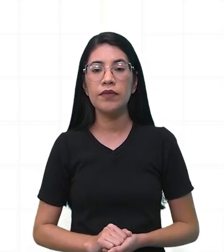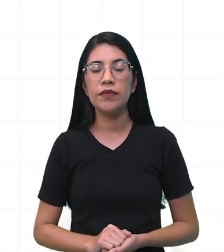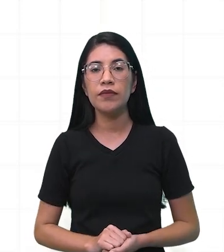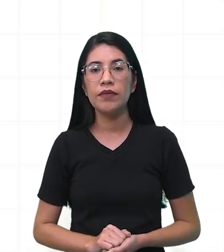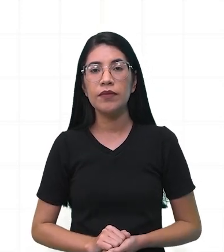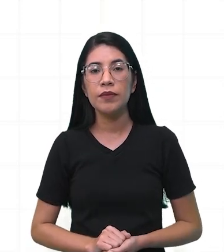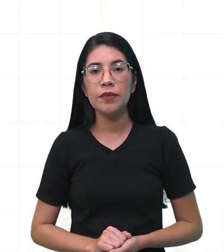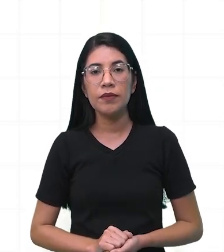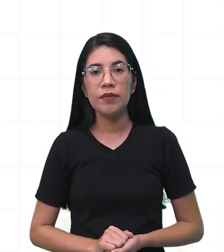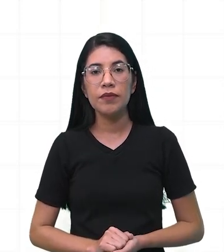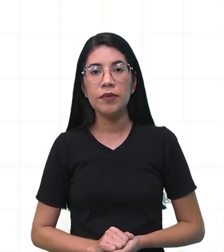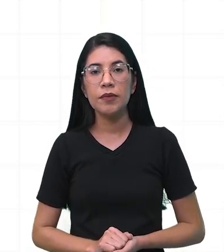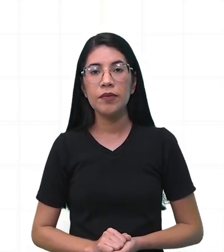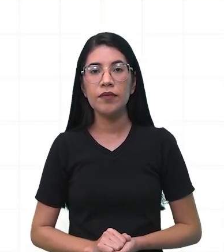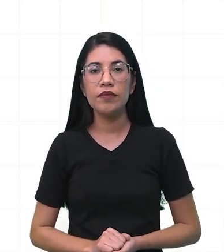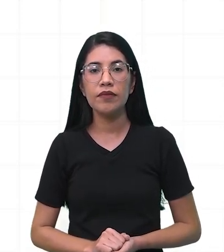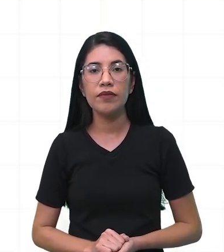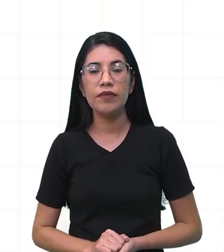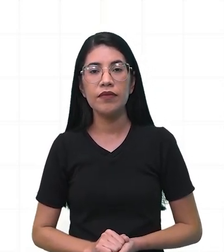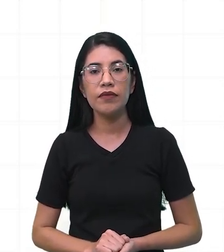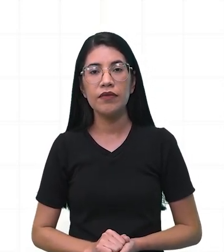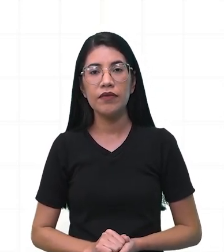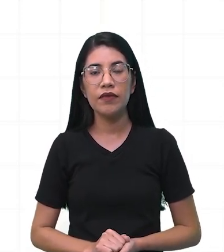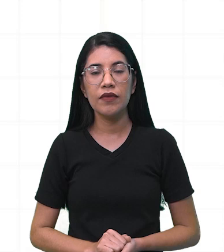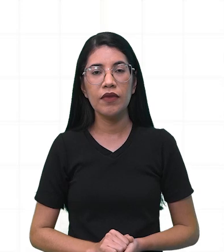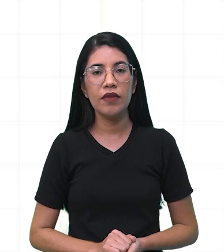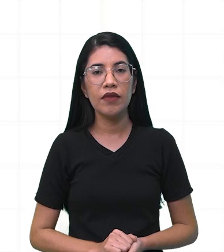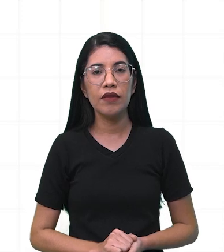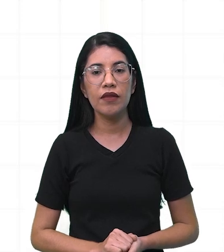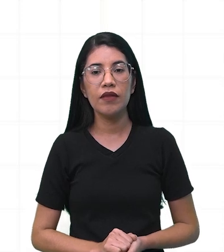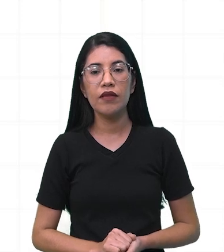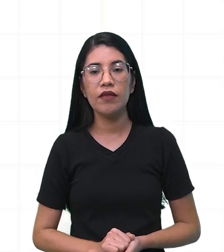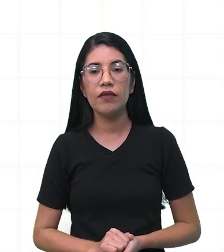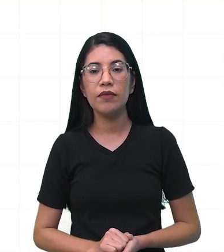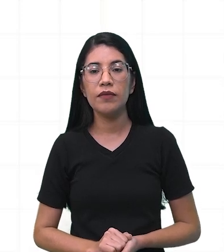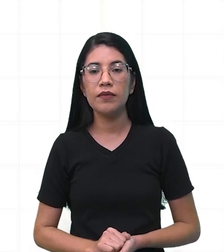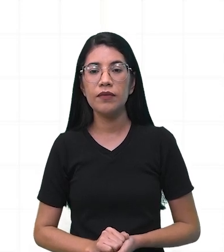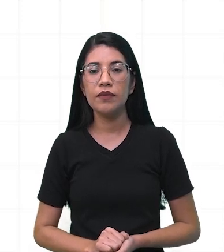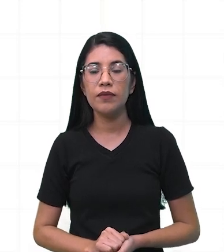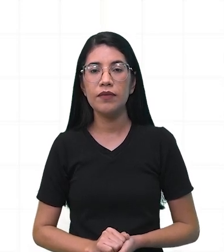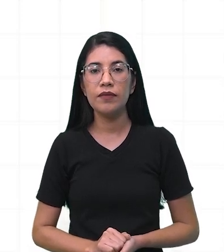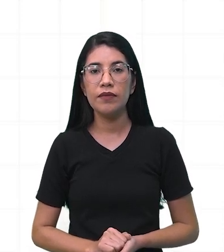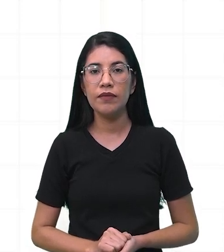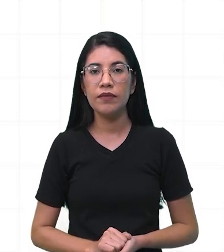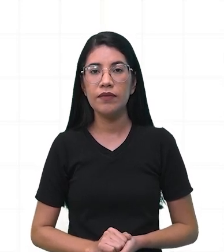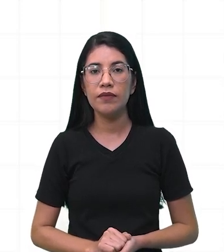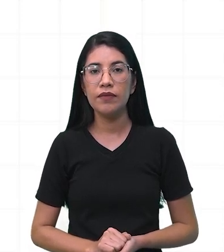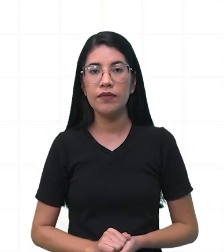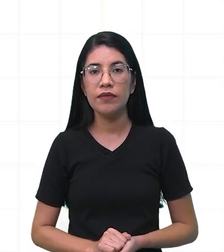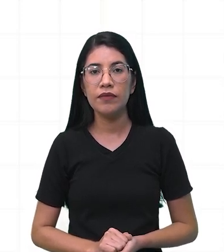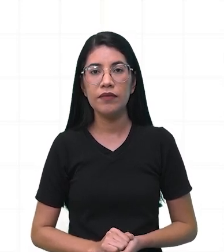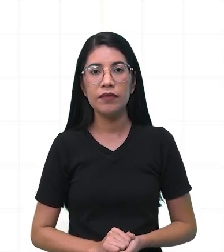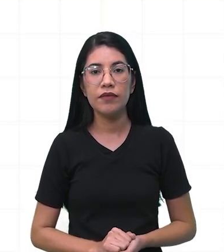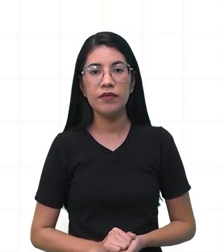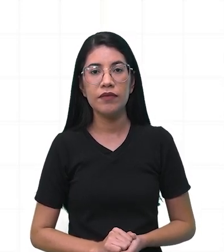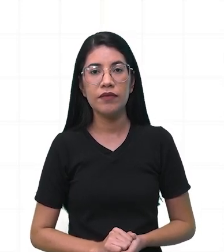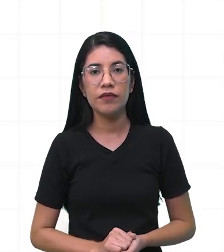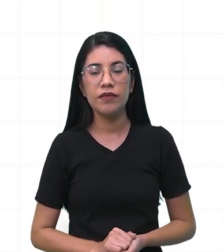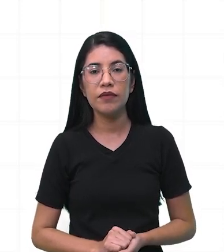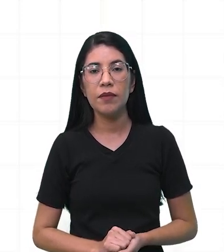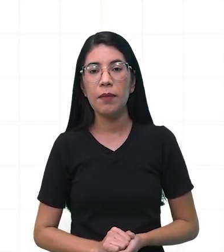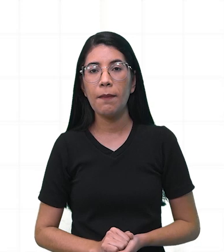mais a sua terça parte.